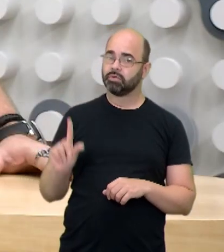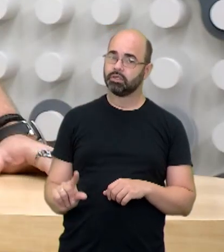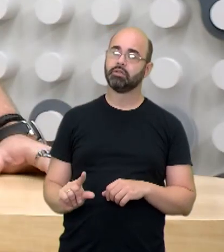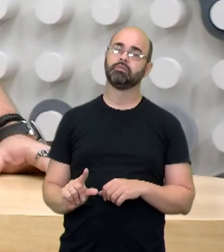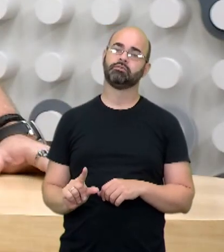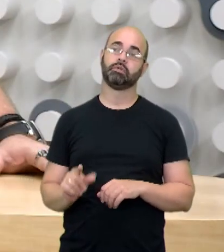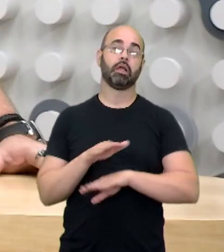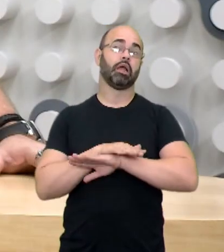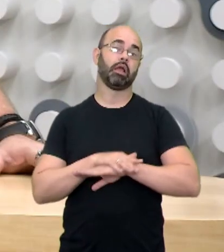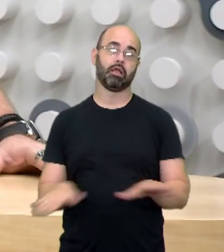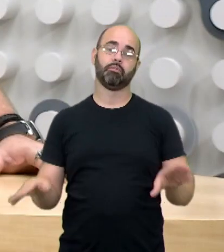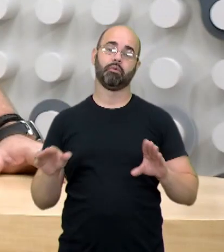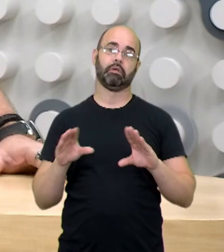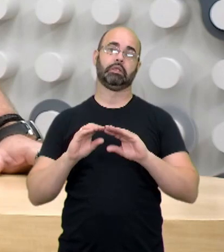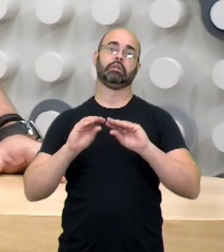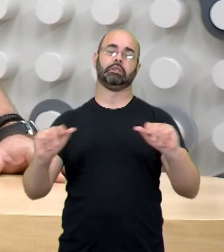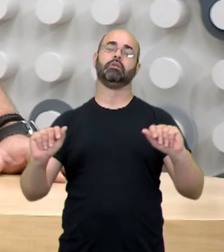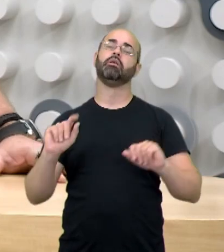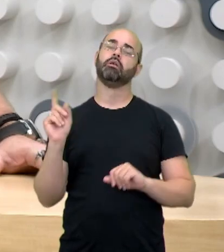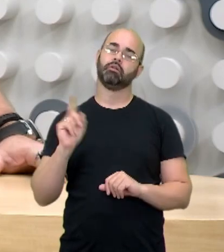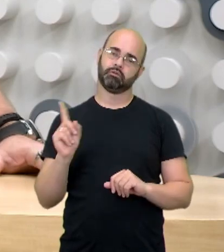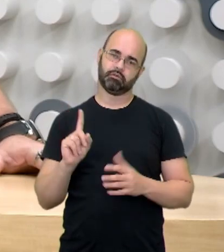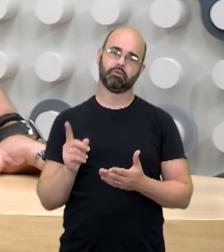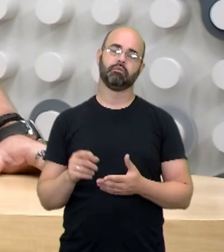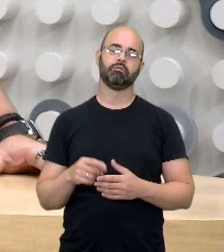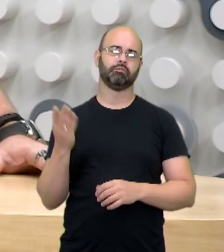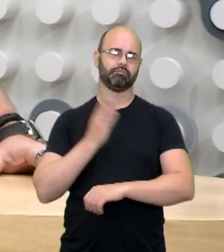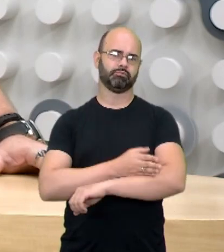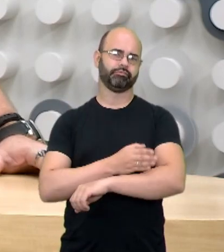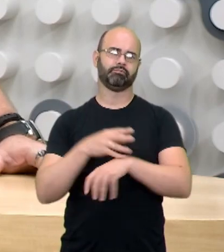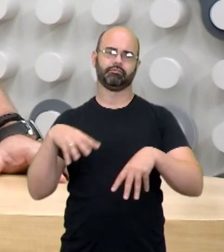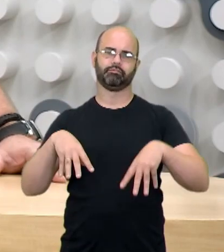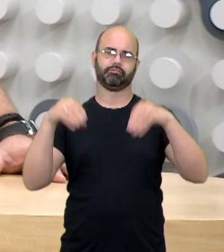exemplo, na Idade Média, principalmente na Europa, né?